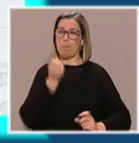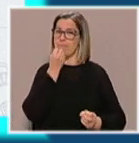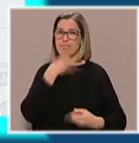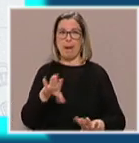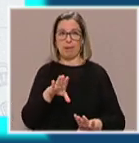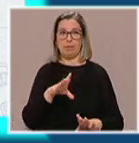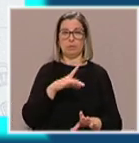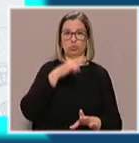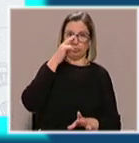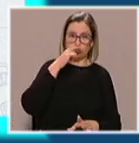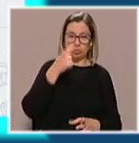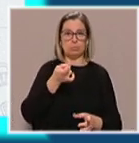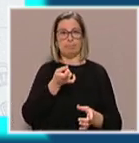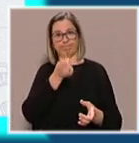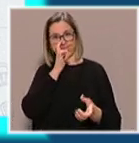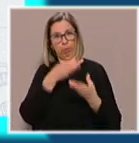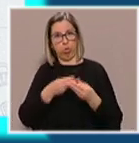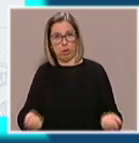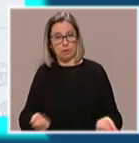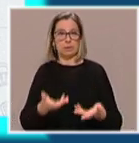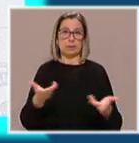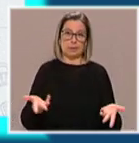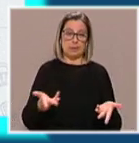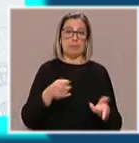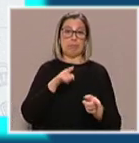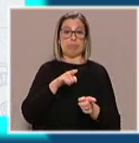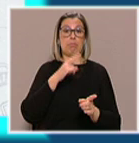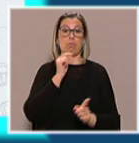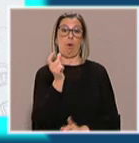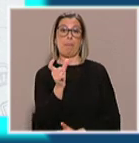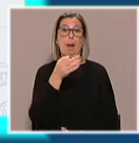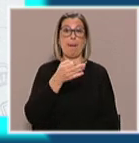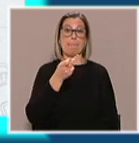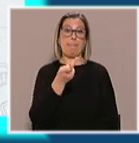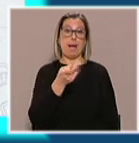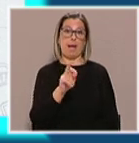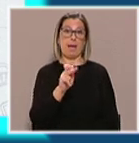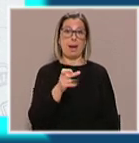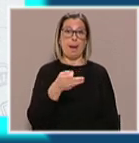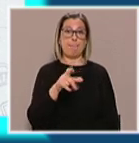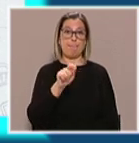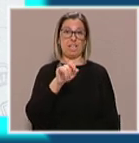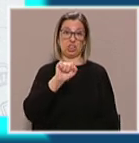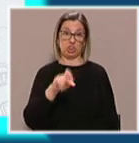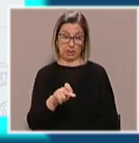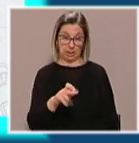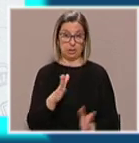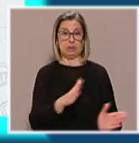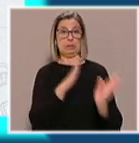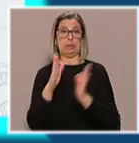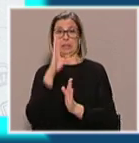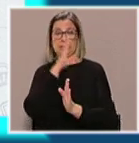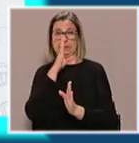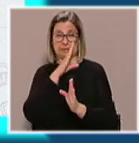ânus. Nesse caso, dizemos que o indivíduo fica paraplégico. Se, por sinal, essa mesma lesão ocorrer